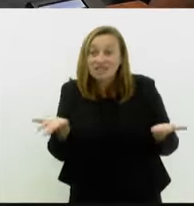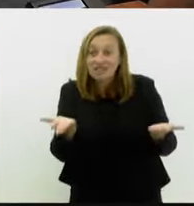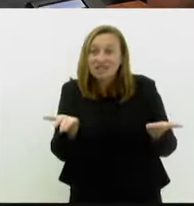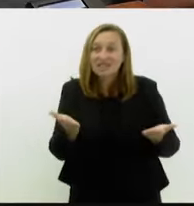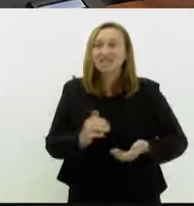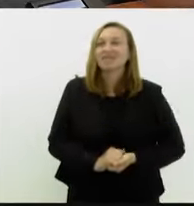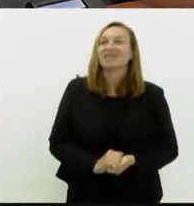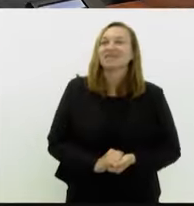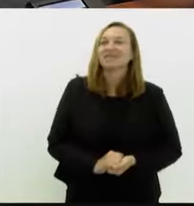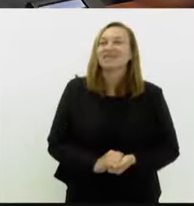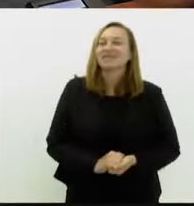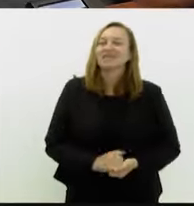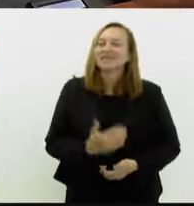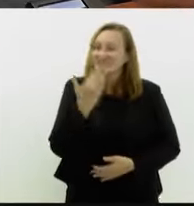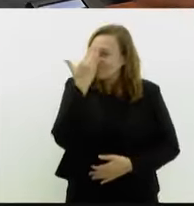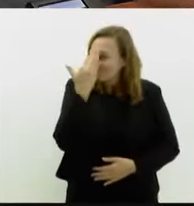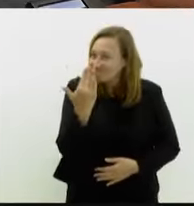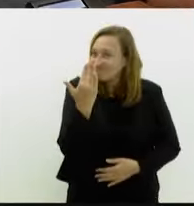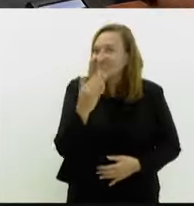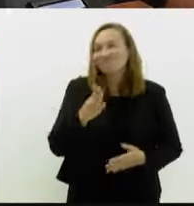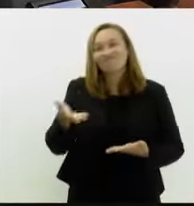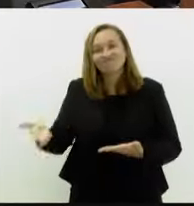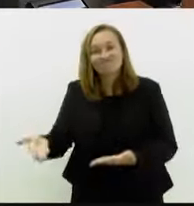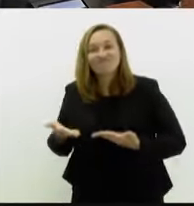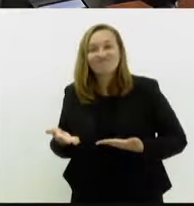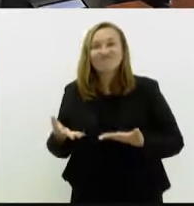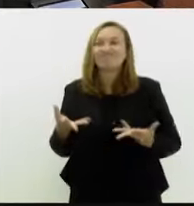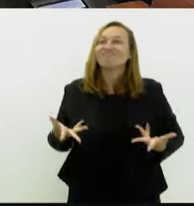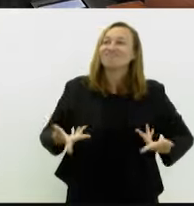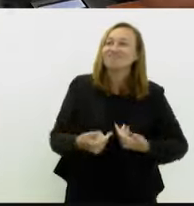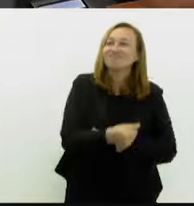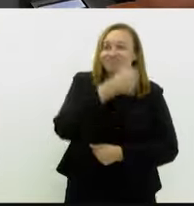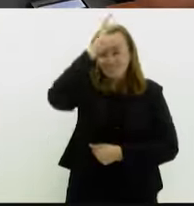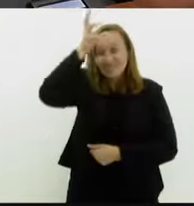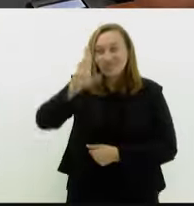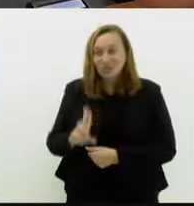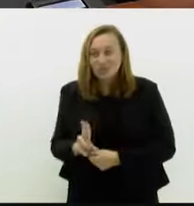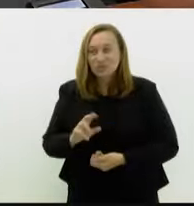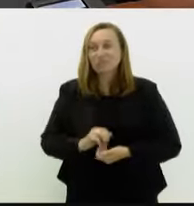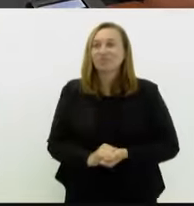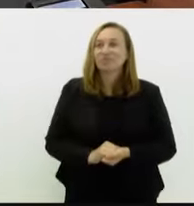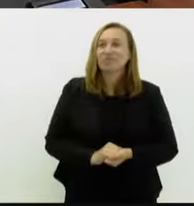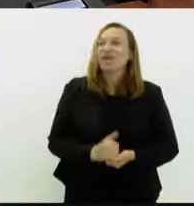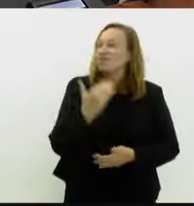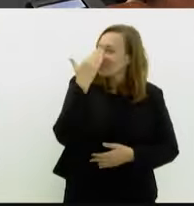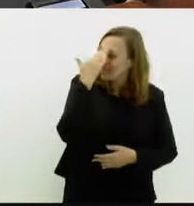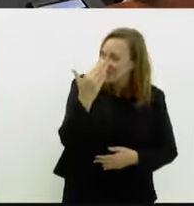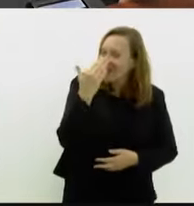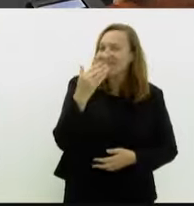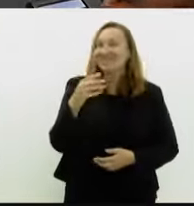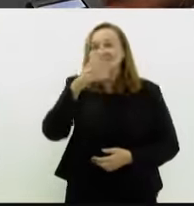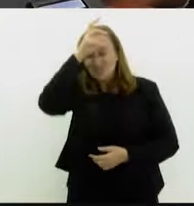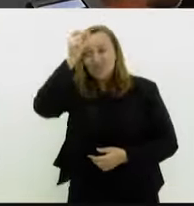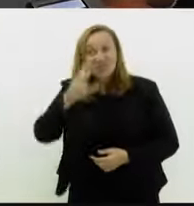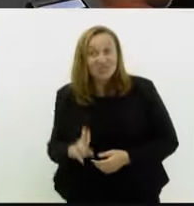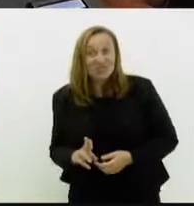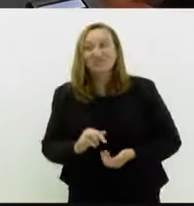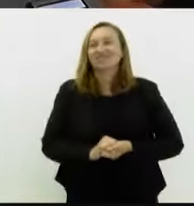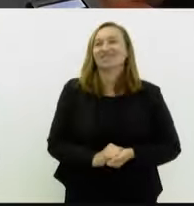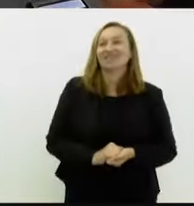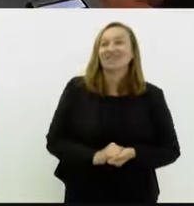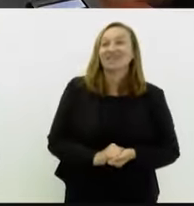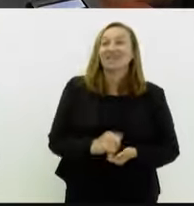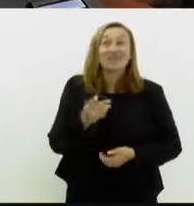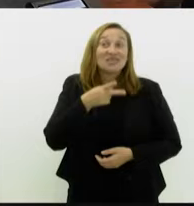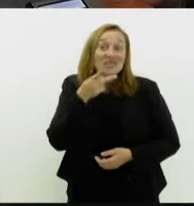todas e agradecer esse convite maravilhoso da tia Ju Muitíssimo obrigada tia Ju e